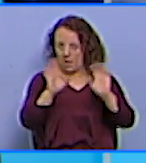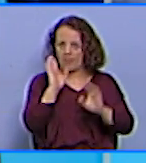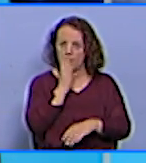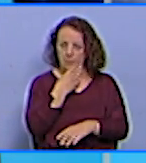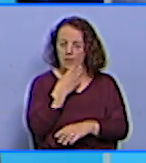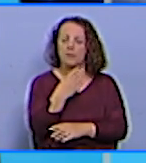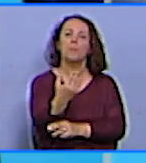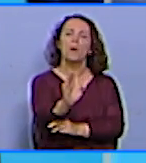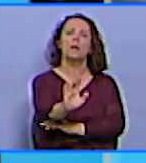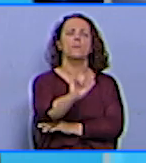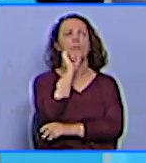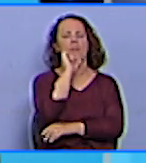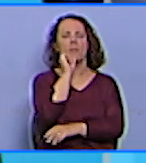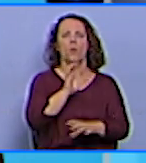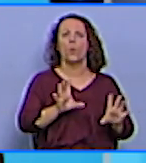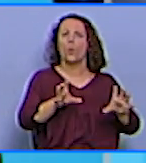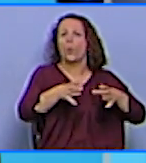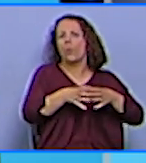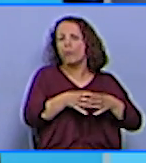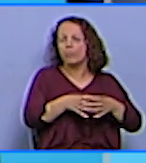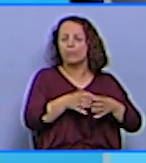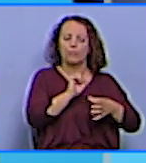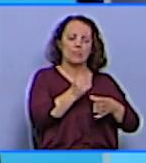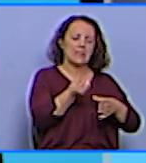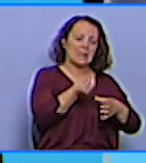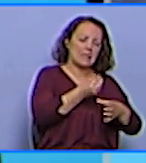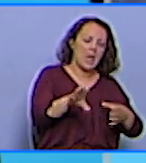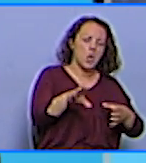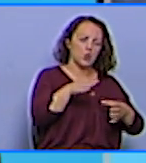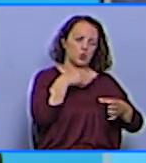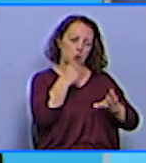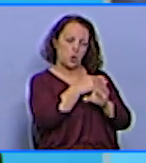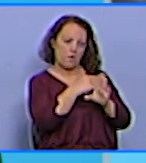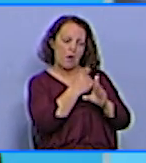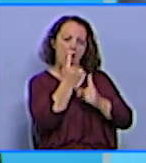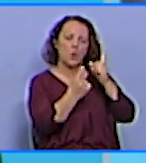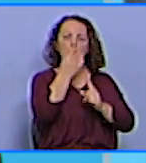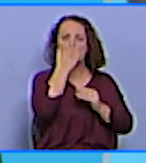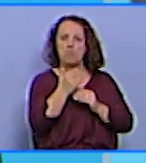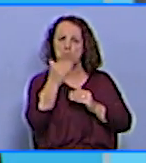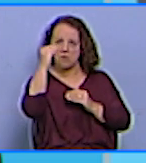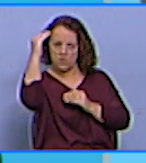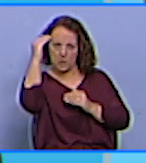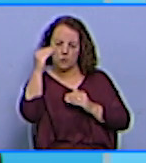normalmente são grupos ou de crianças, jovens, alguns mais velhos,